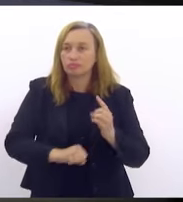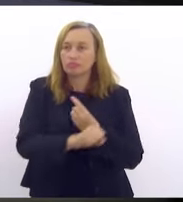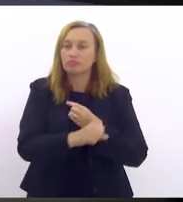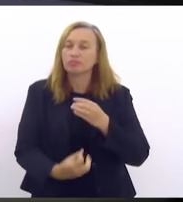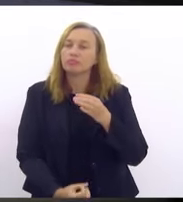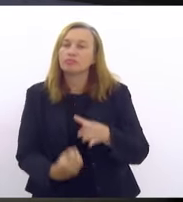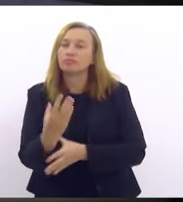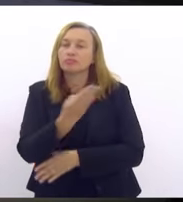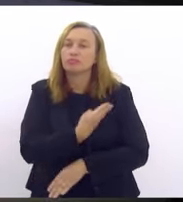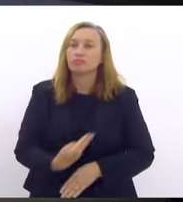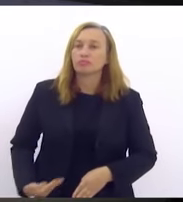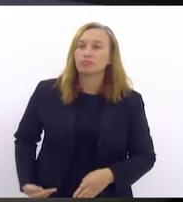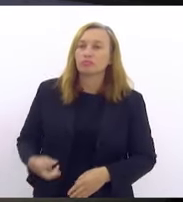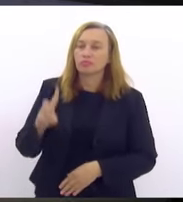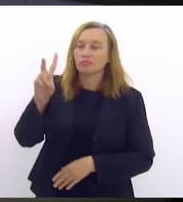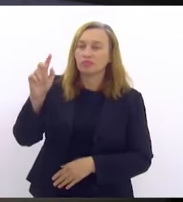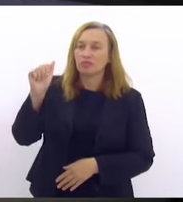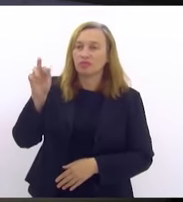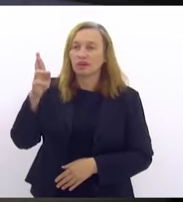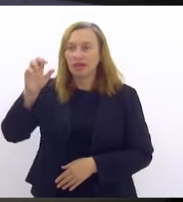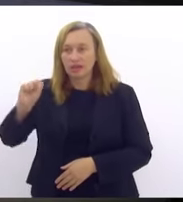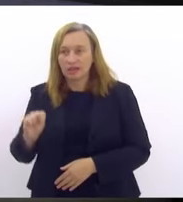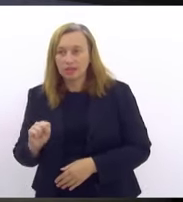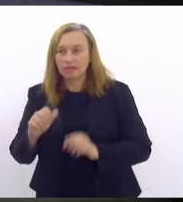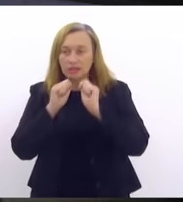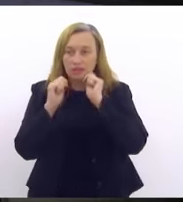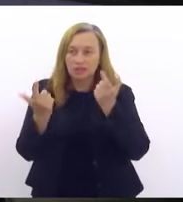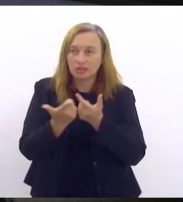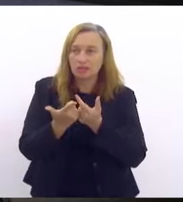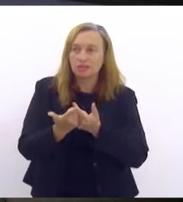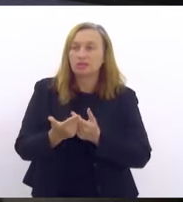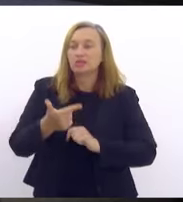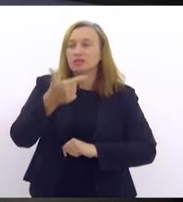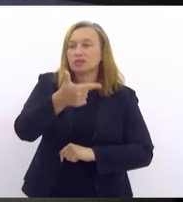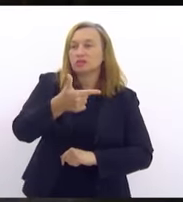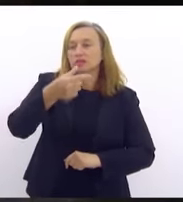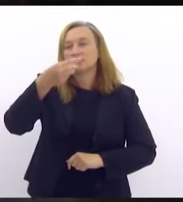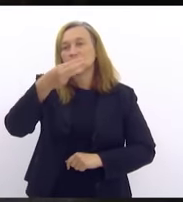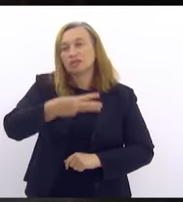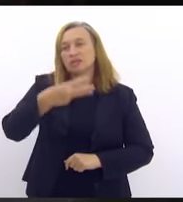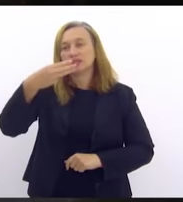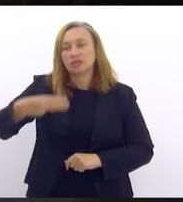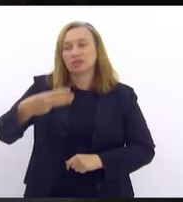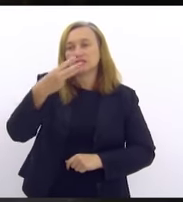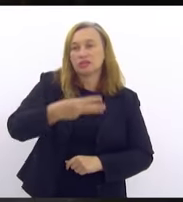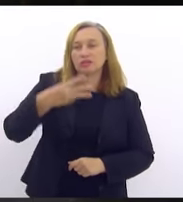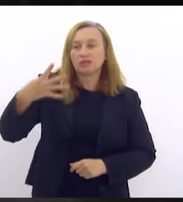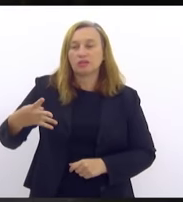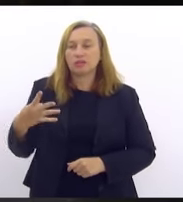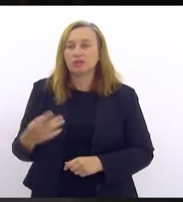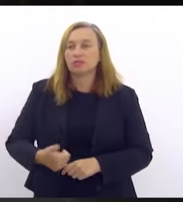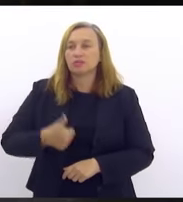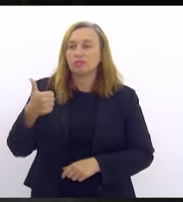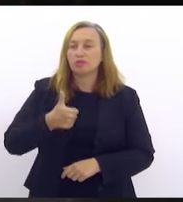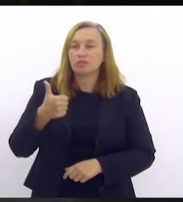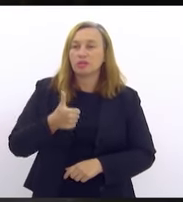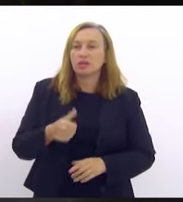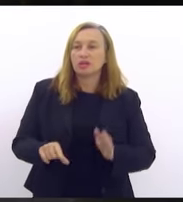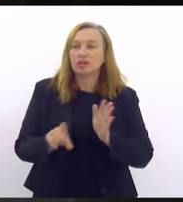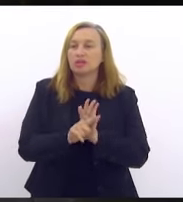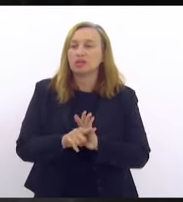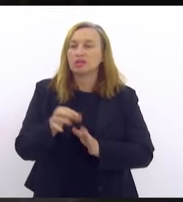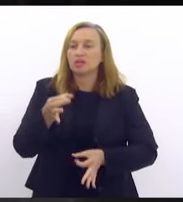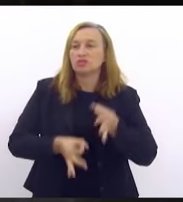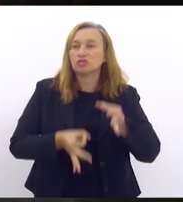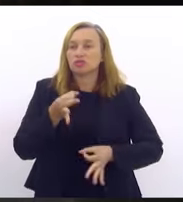onde o governo Vargas e a assembleia nacional constituinte de 33 e 34 lançou as primeiras luzes da justiça do trabalho